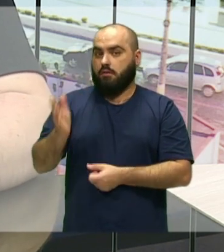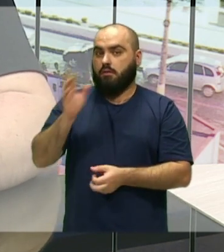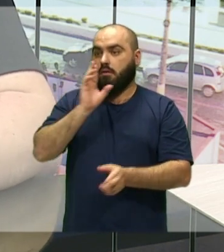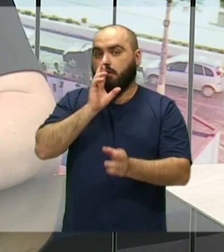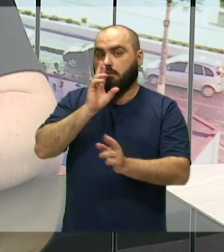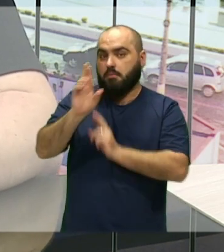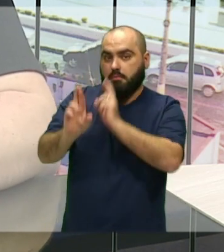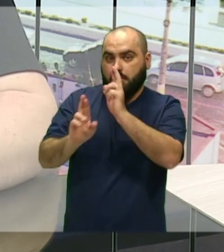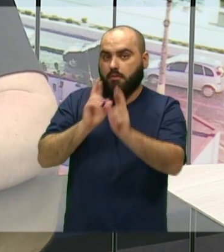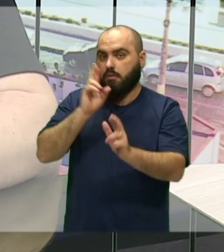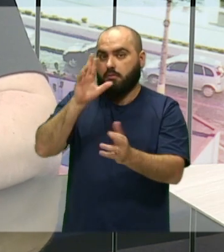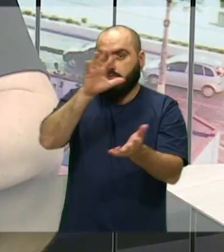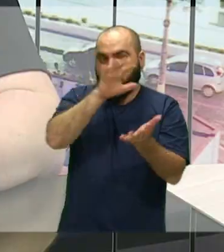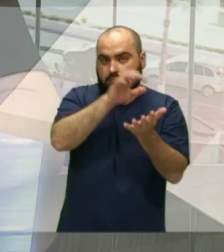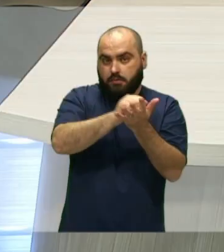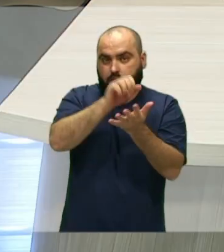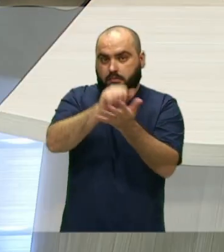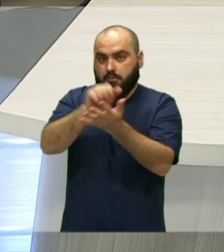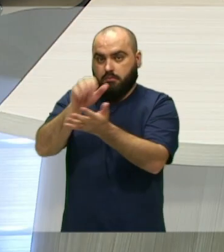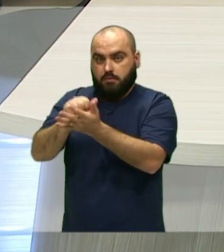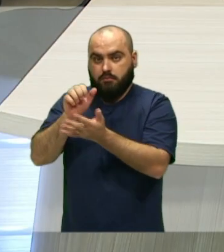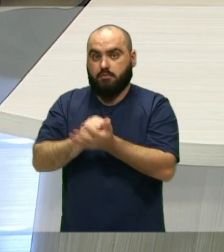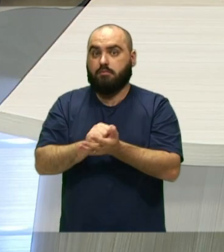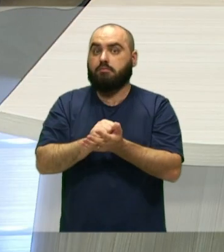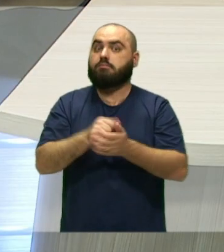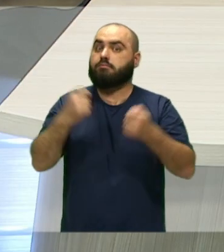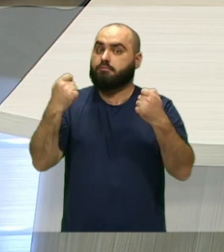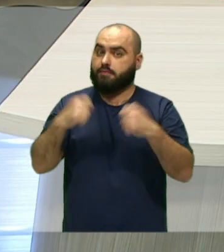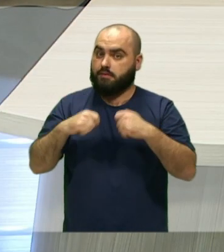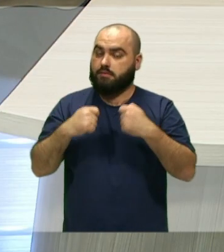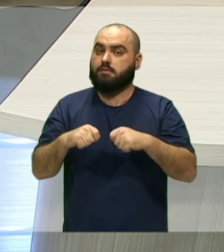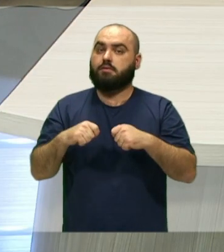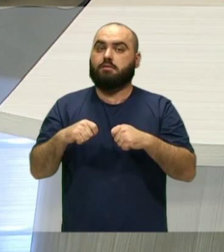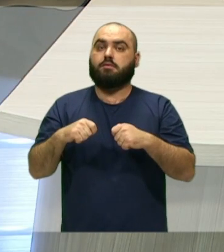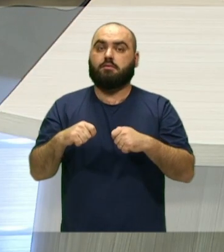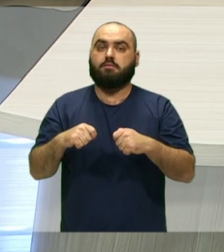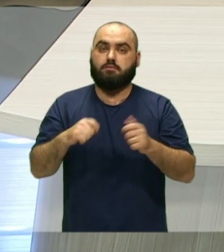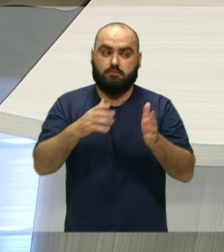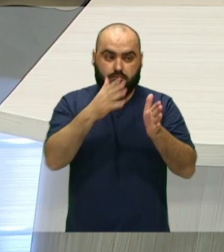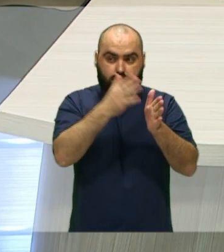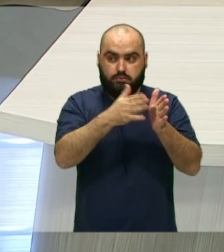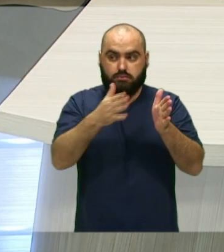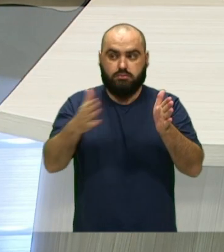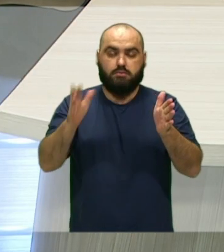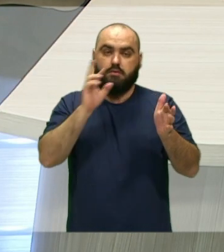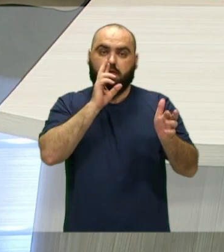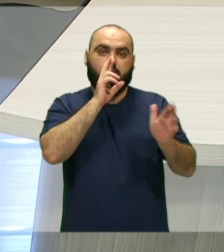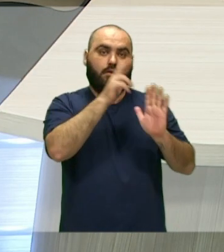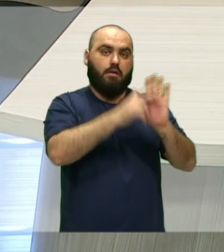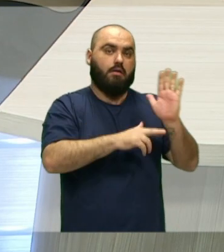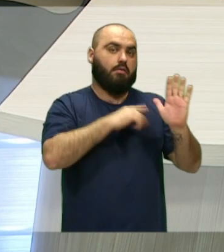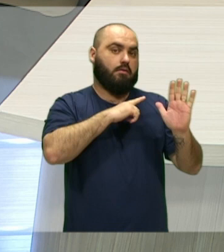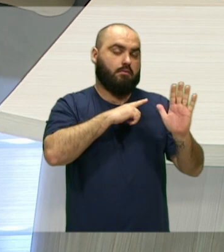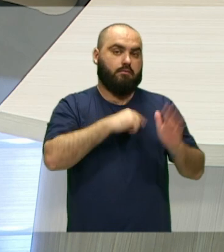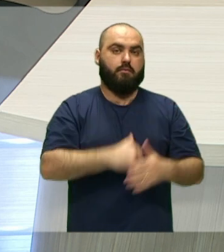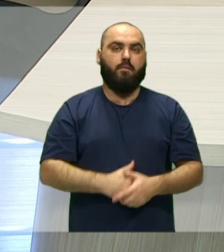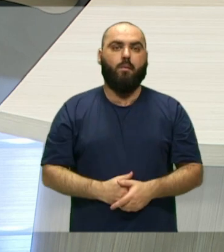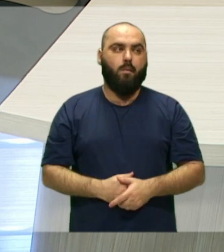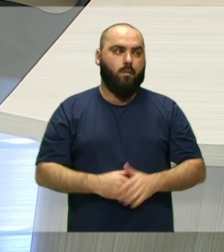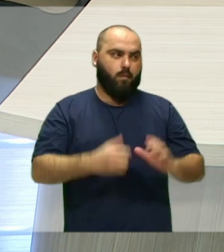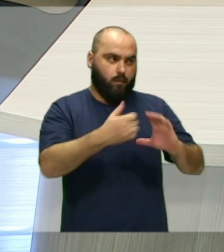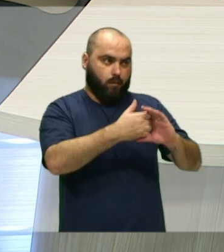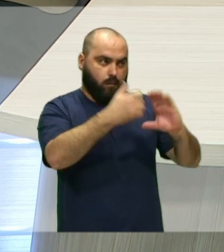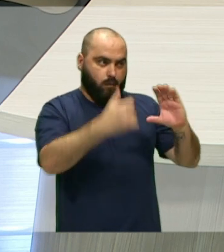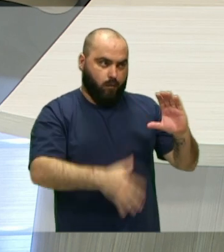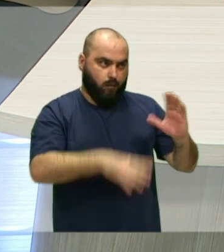resultados né ele tem que ser eh determinado ali ter os resultados naquele naquele período existem critérios né para se